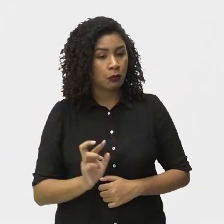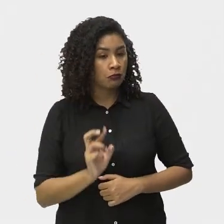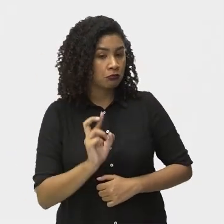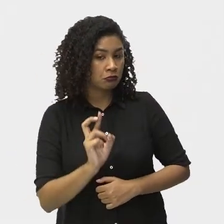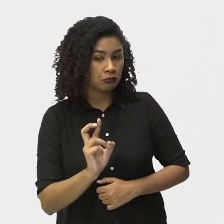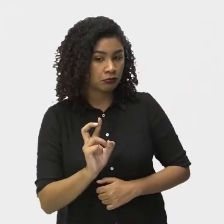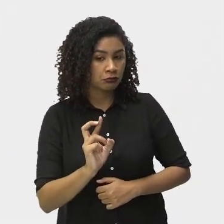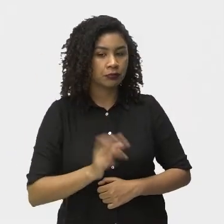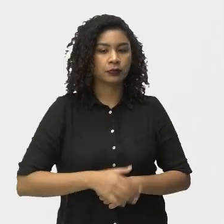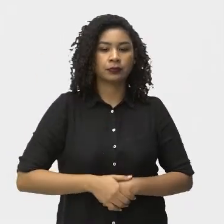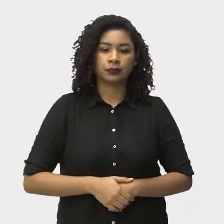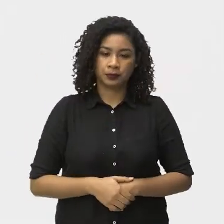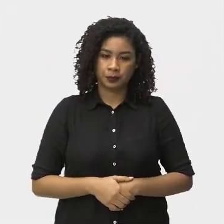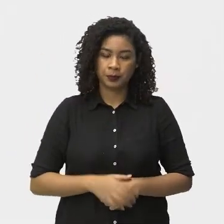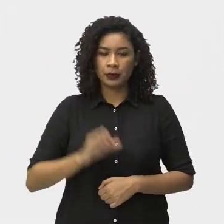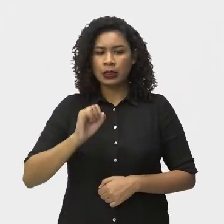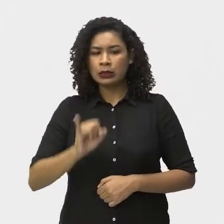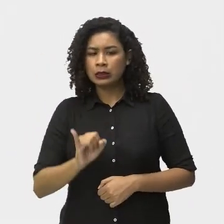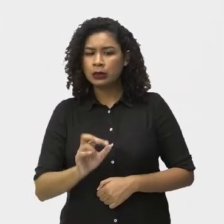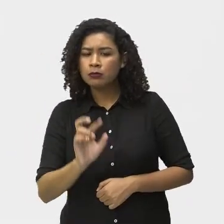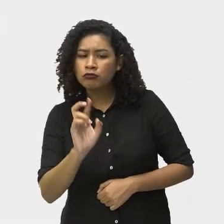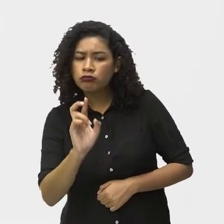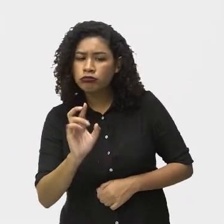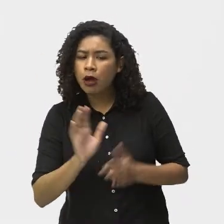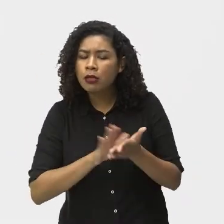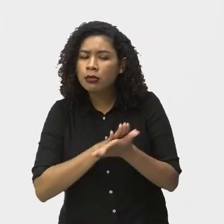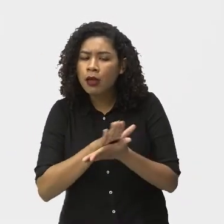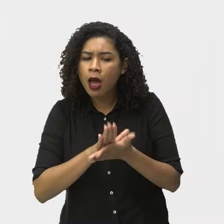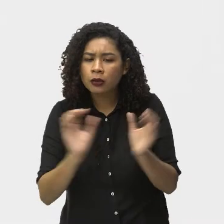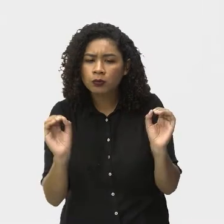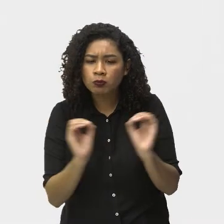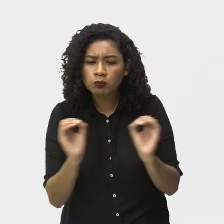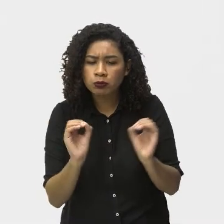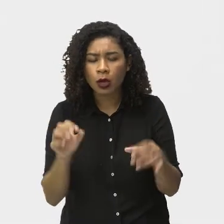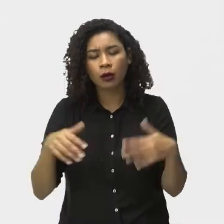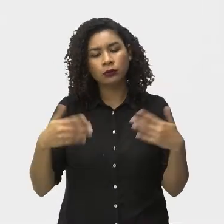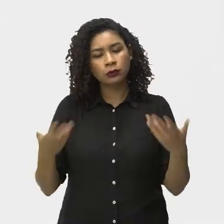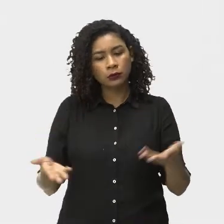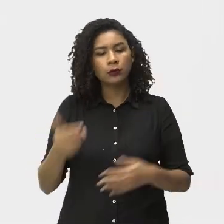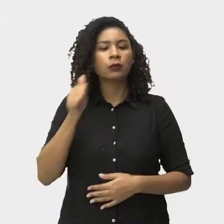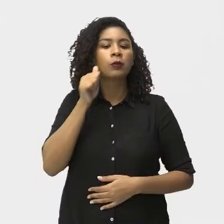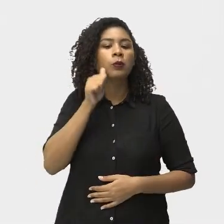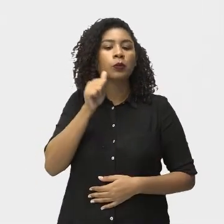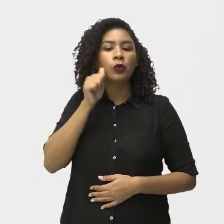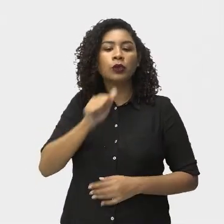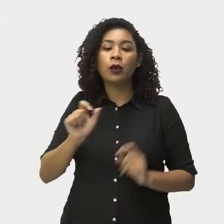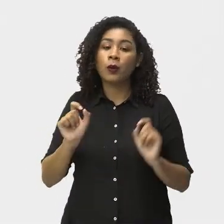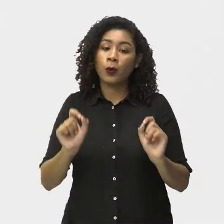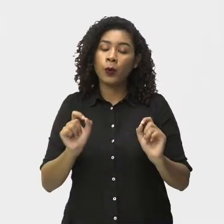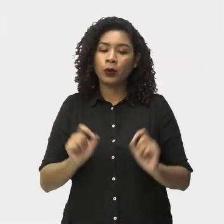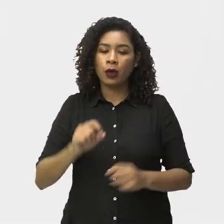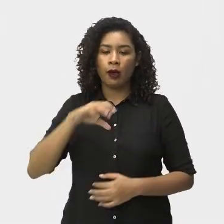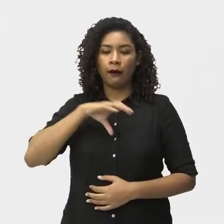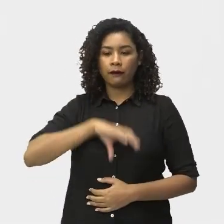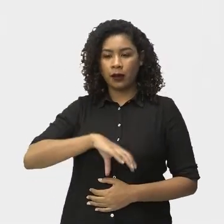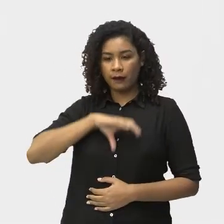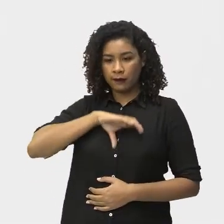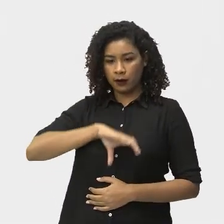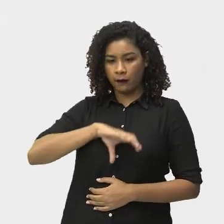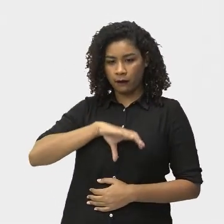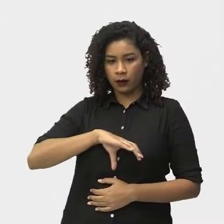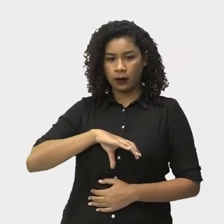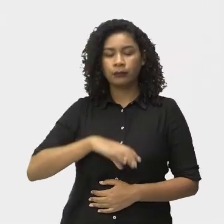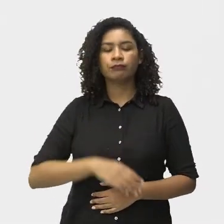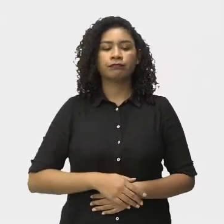por exemplo. Se não acontece essa gravidez, né, a mulher ali, ela vai acontecer o quê? Ela vai menstruar. Ela vai entrar